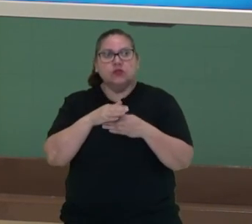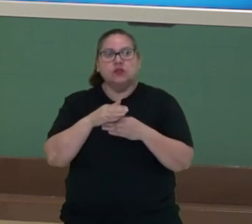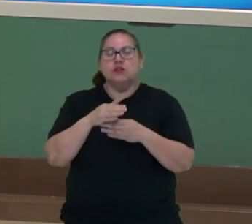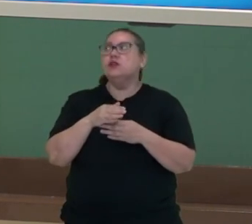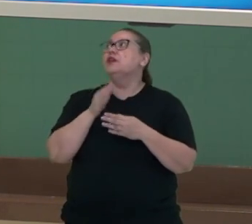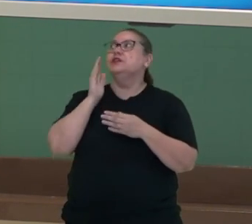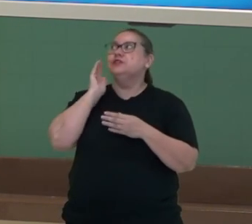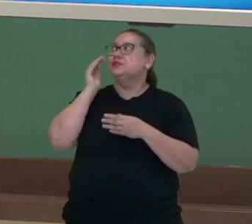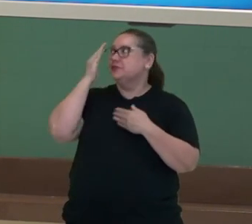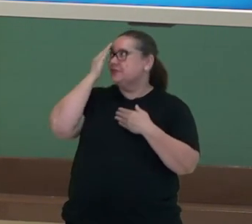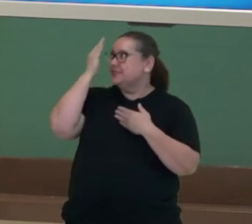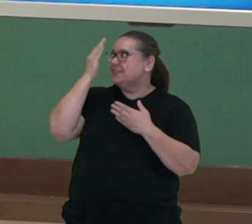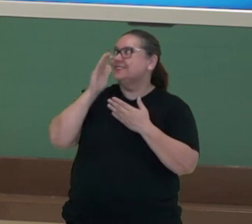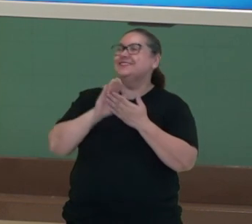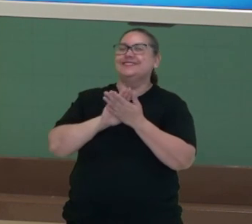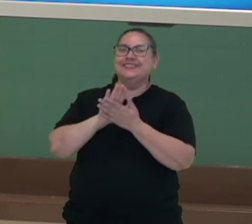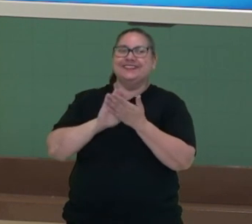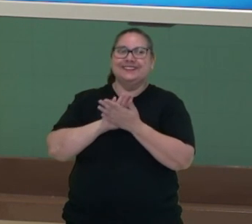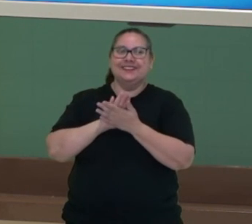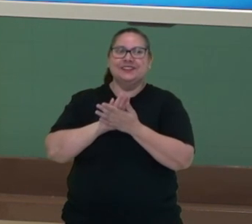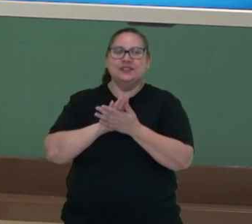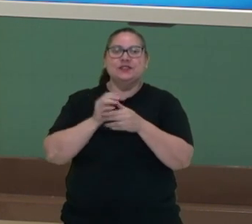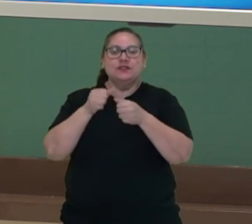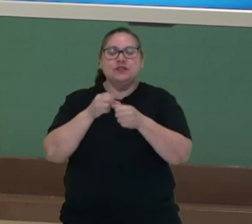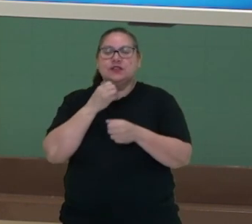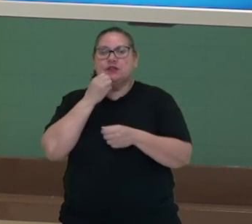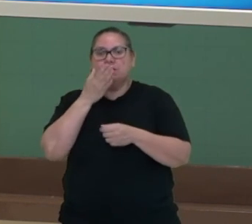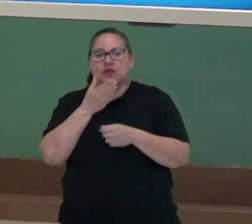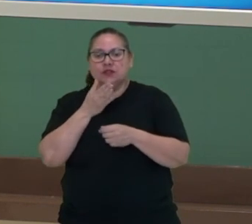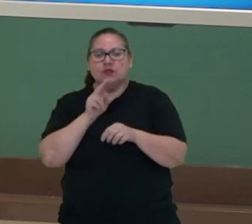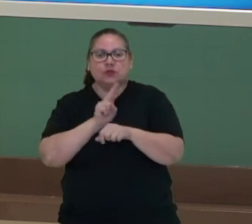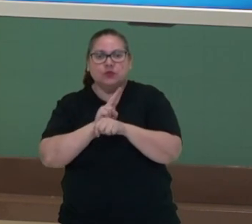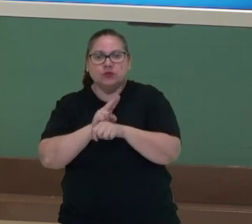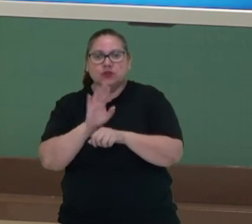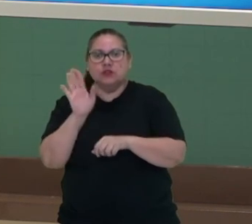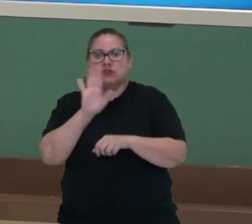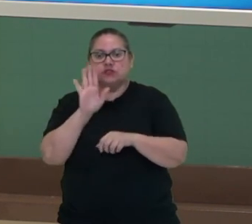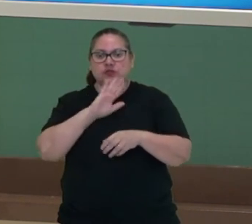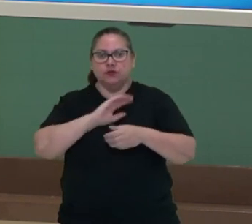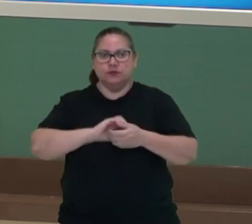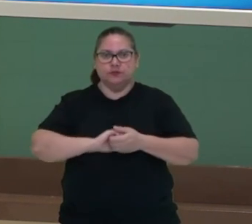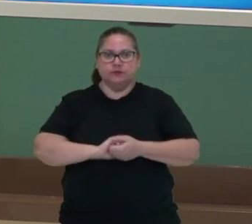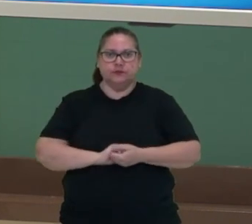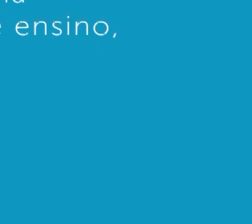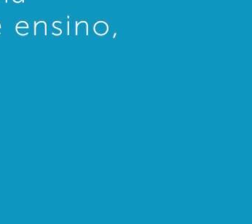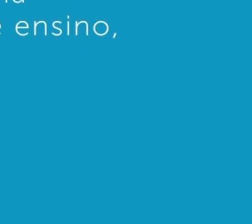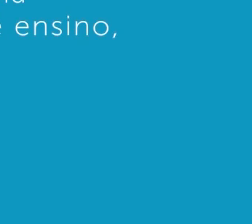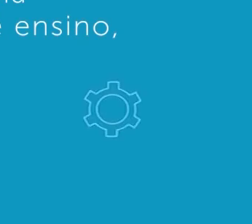Adalgisa, muito obrigado, a nossa intérprete. Fiquem bem, se cuidem e até a próxima.